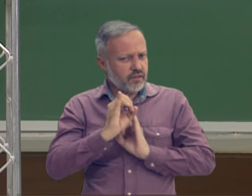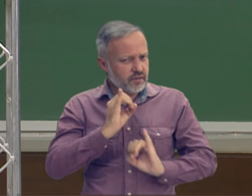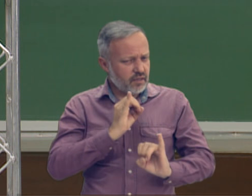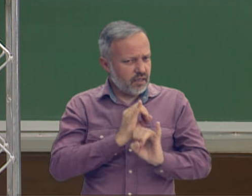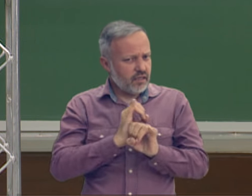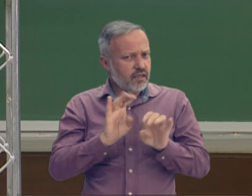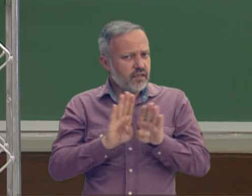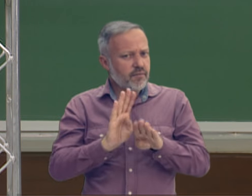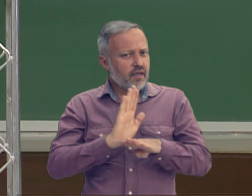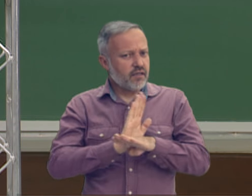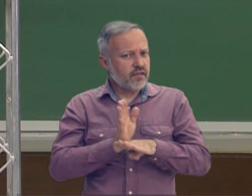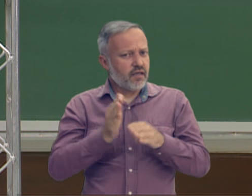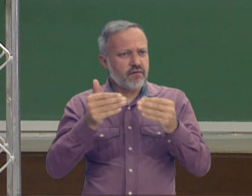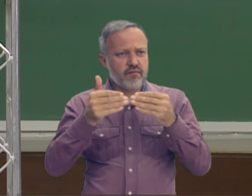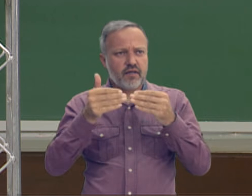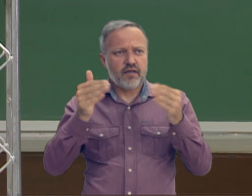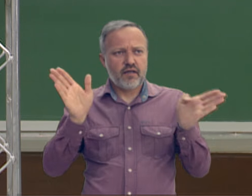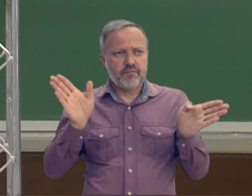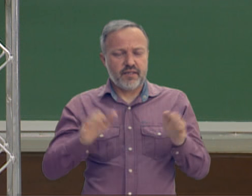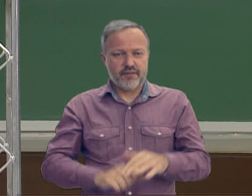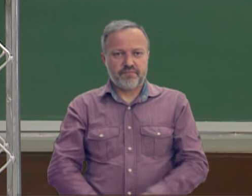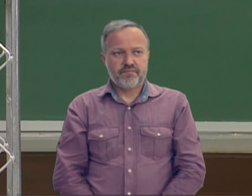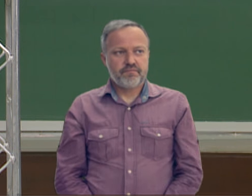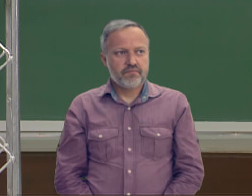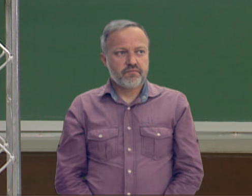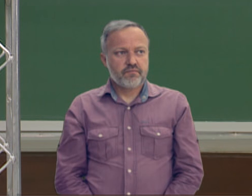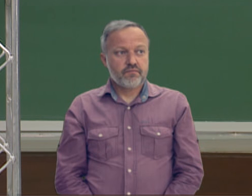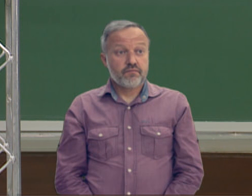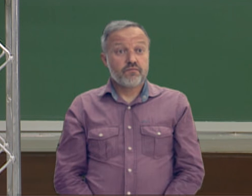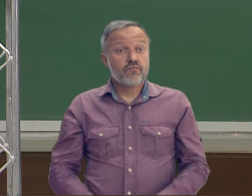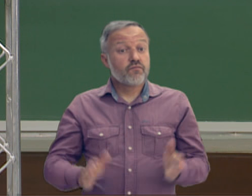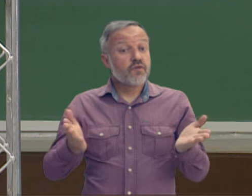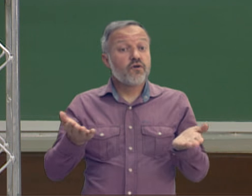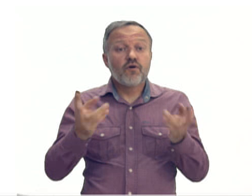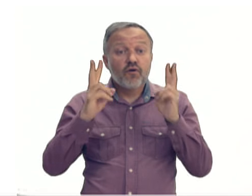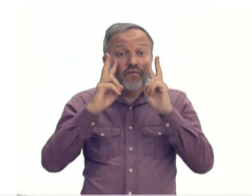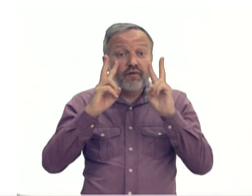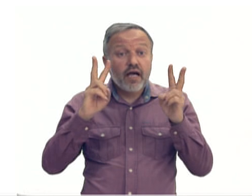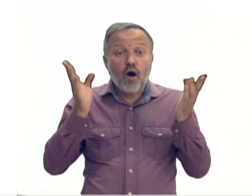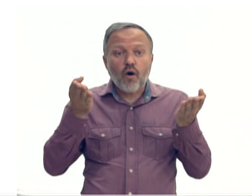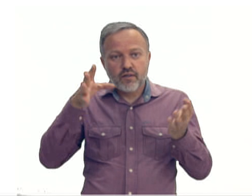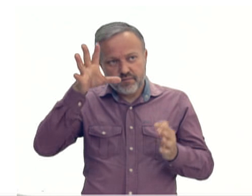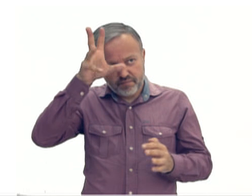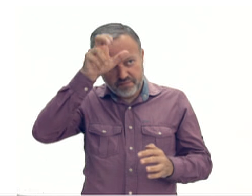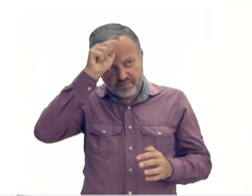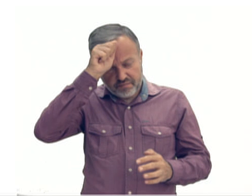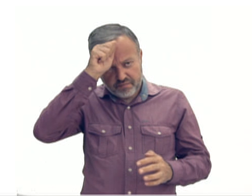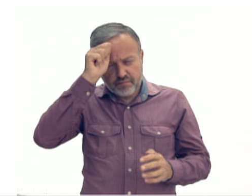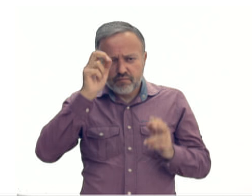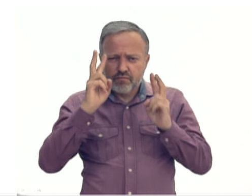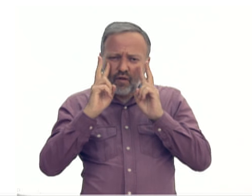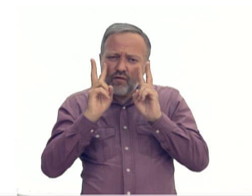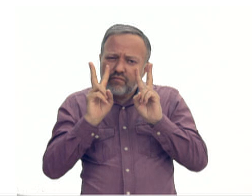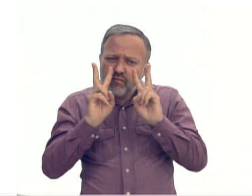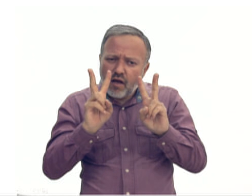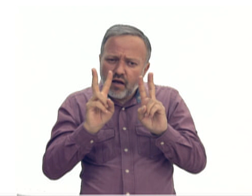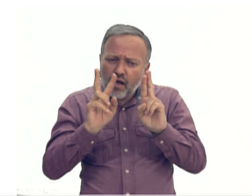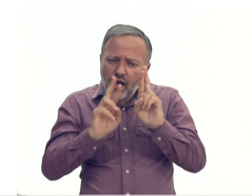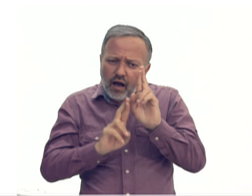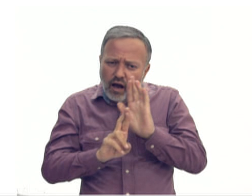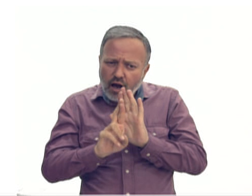aberta. Vamos lá. O que a gente vai ver nessa aula? Reconhecer diferenças